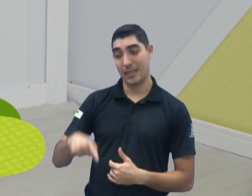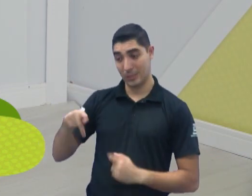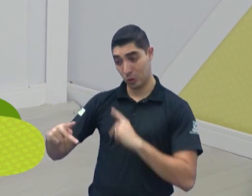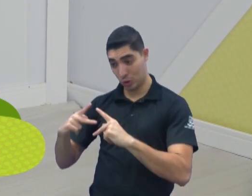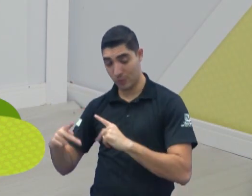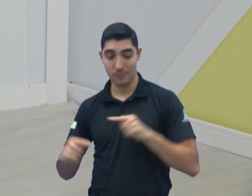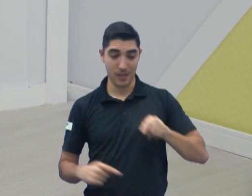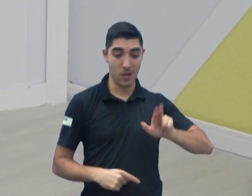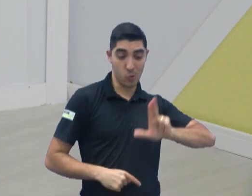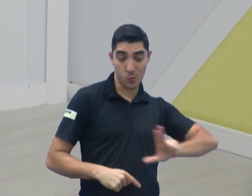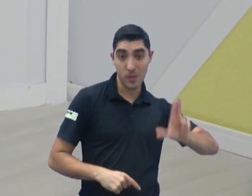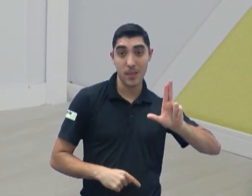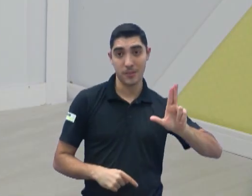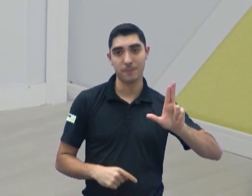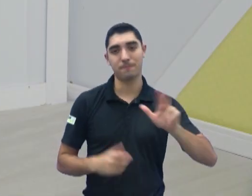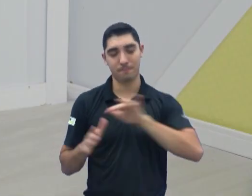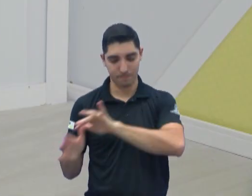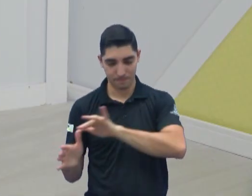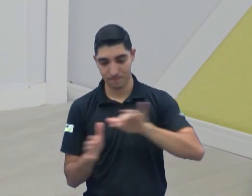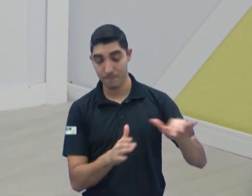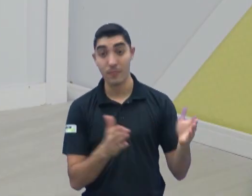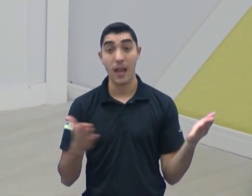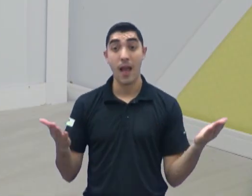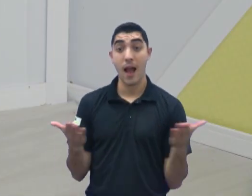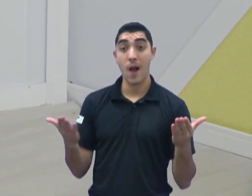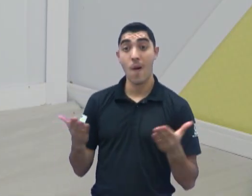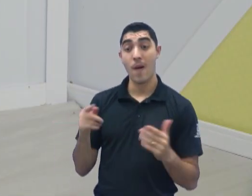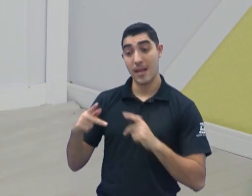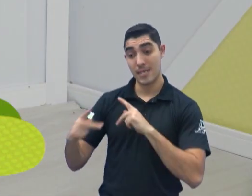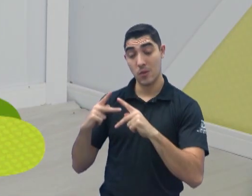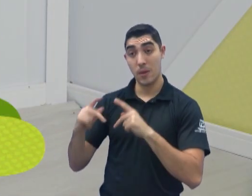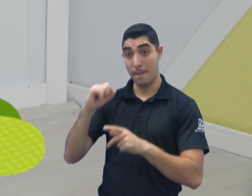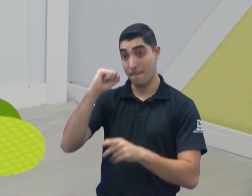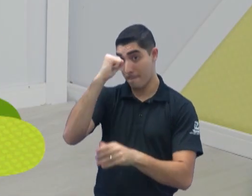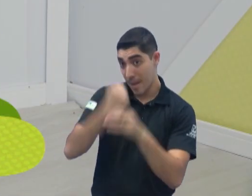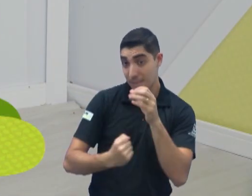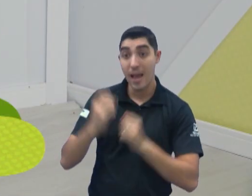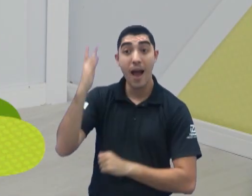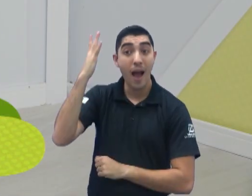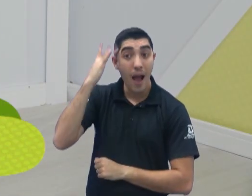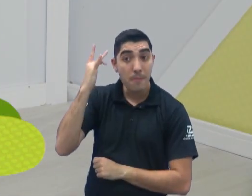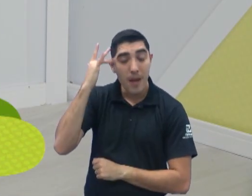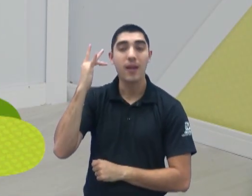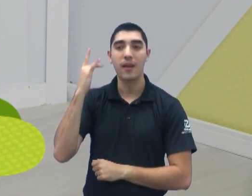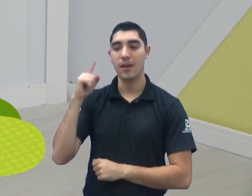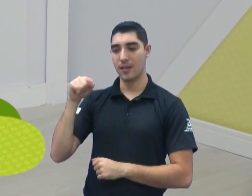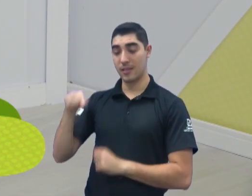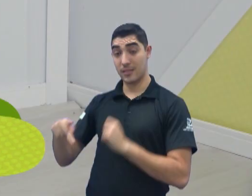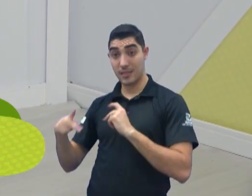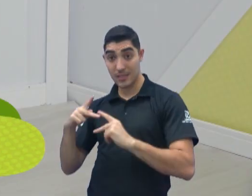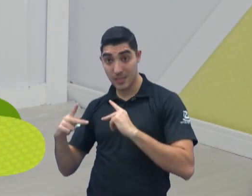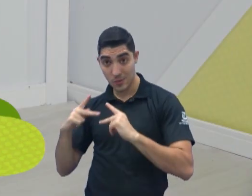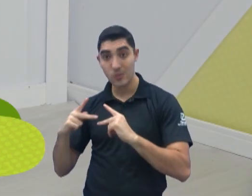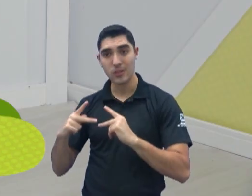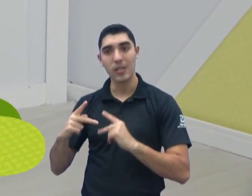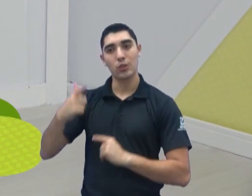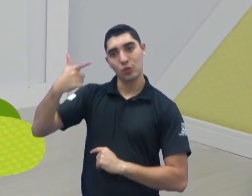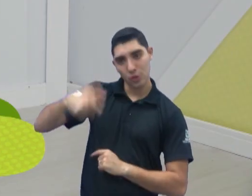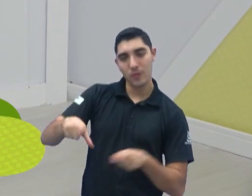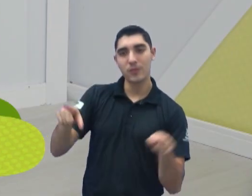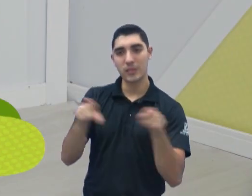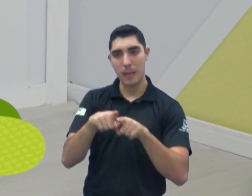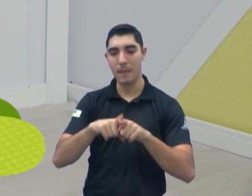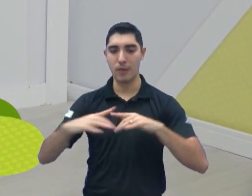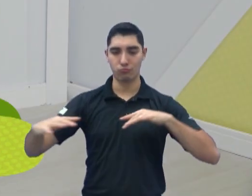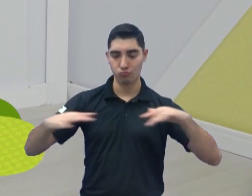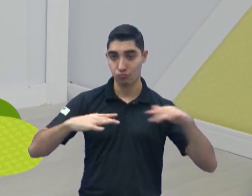Praia Clube. Mudando de assunto, João, falando agora de basquete. Amanhã o São José volta à quadra também pela segunda rodada do retorno, só